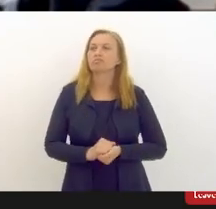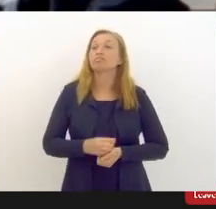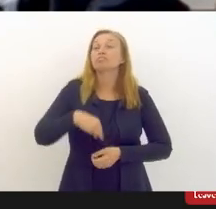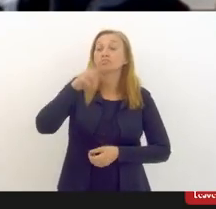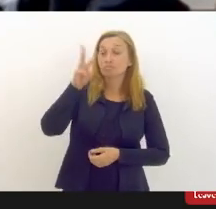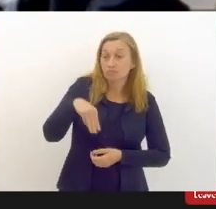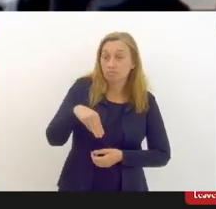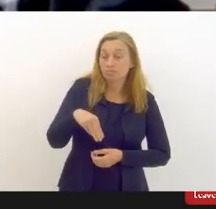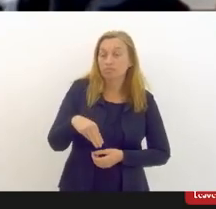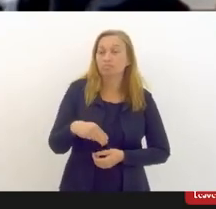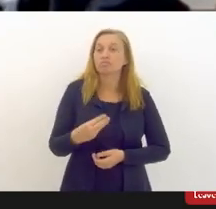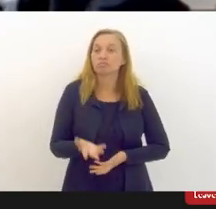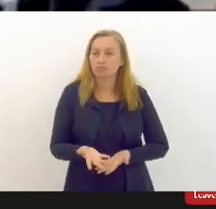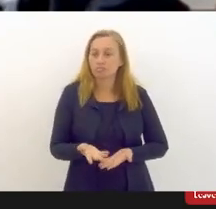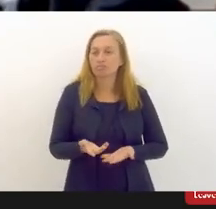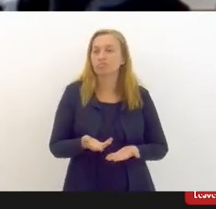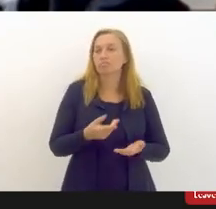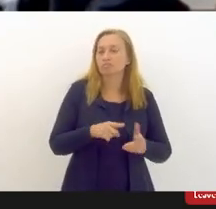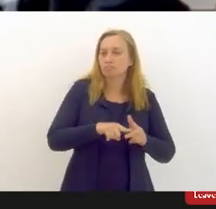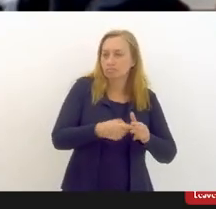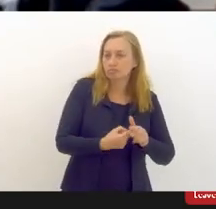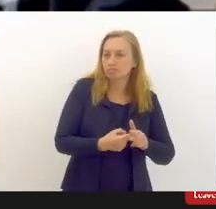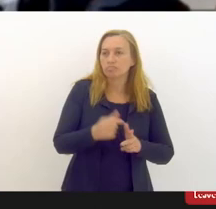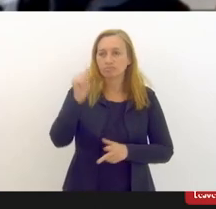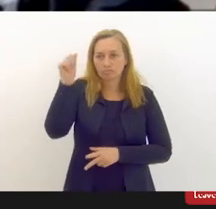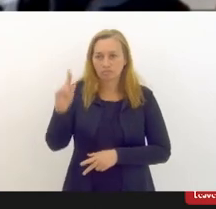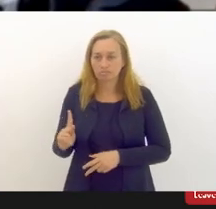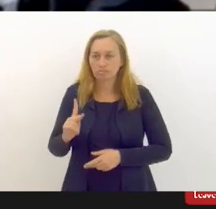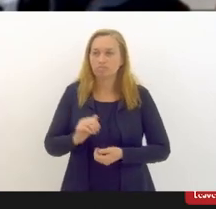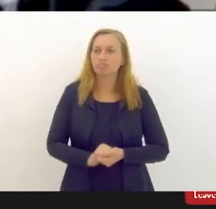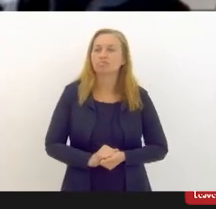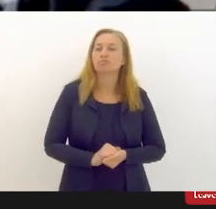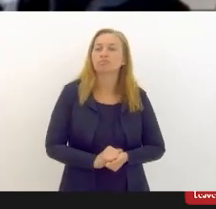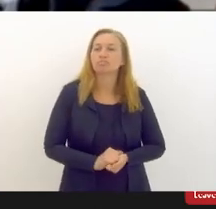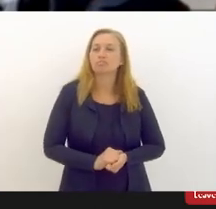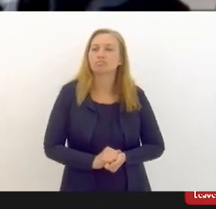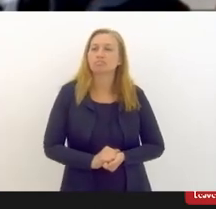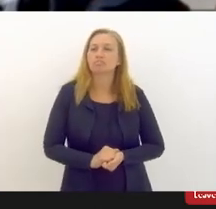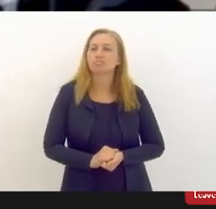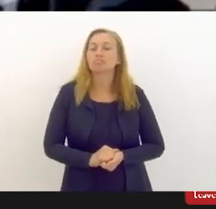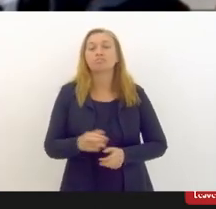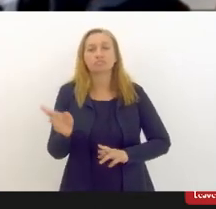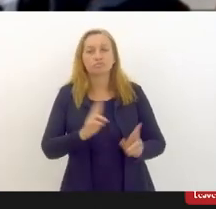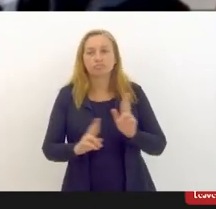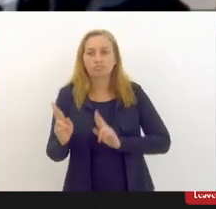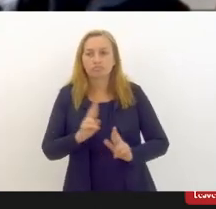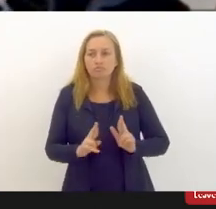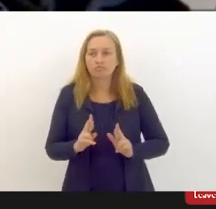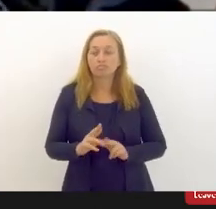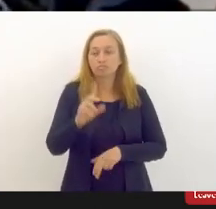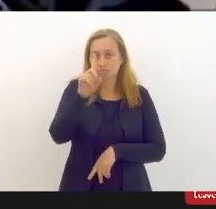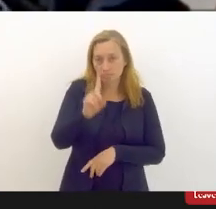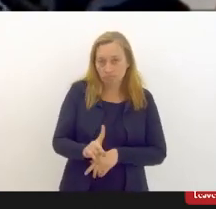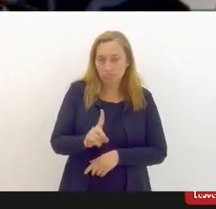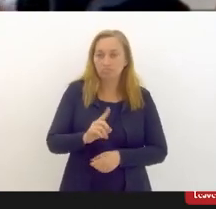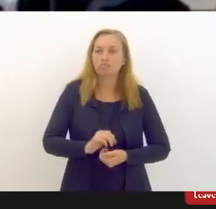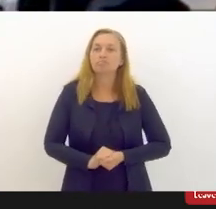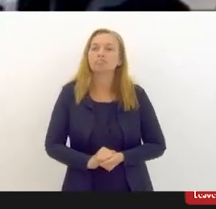para aposentar, são os elegíveis para aposentadoria. Né? É, em relação à questão dos